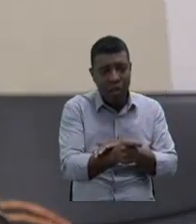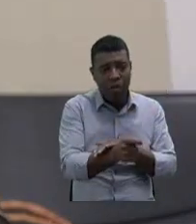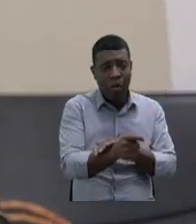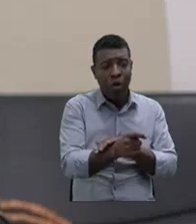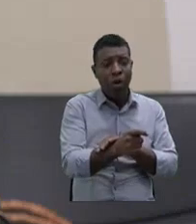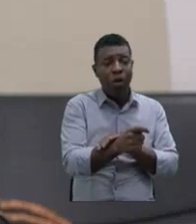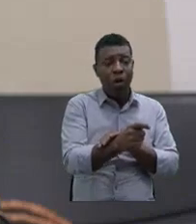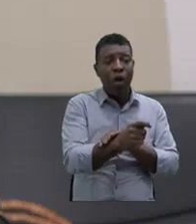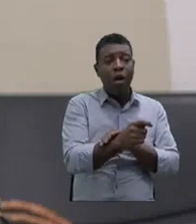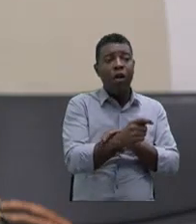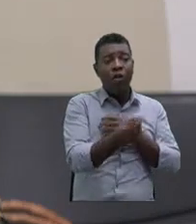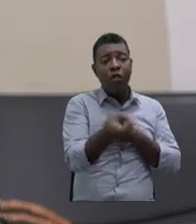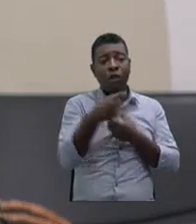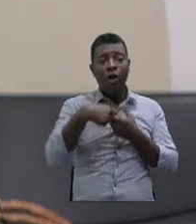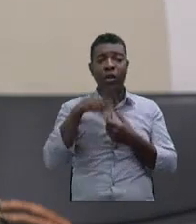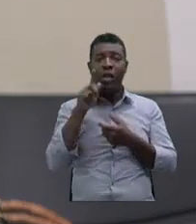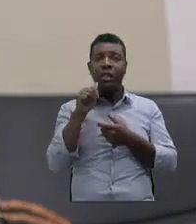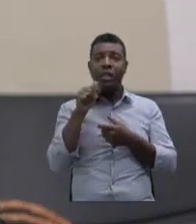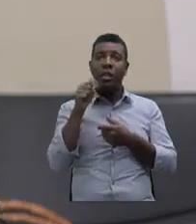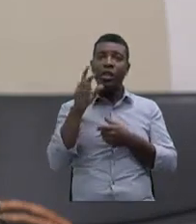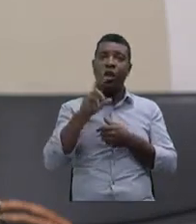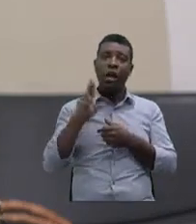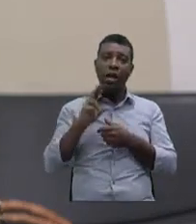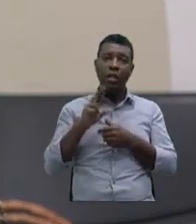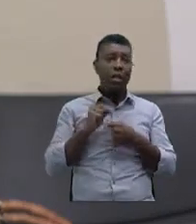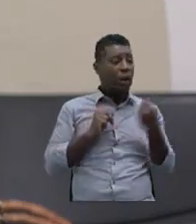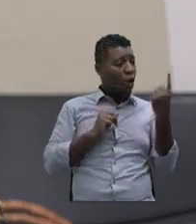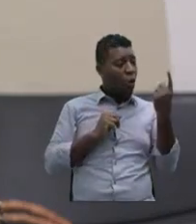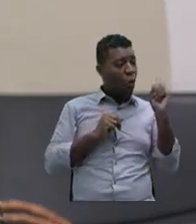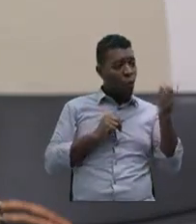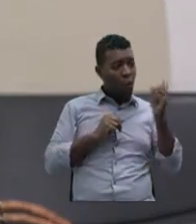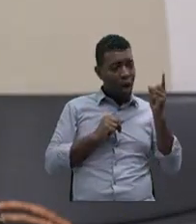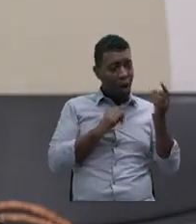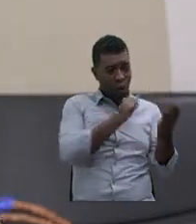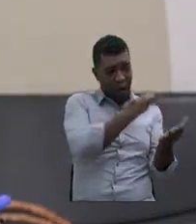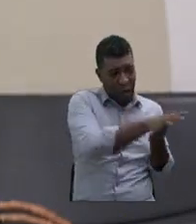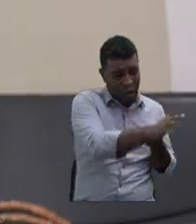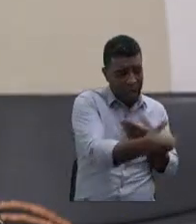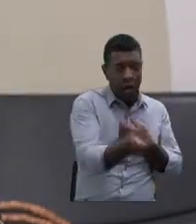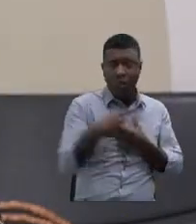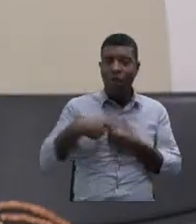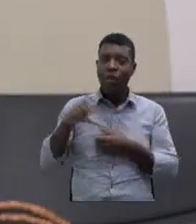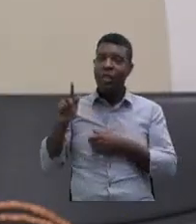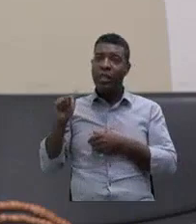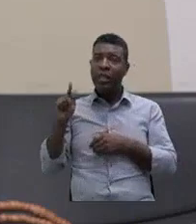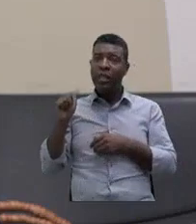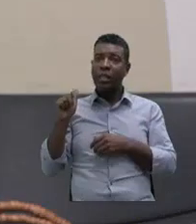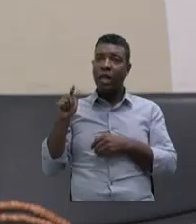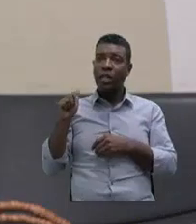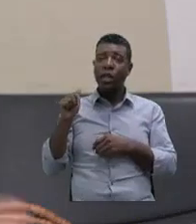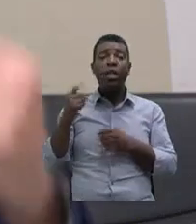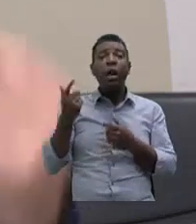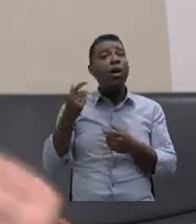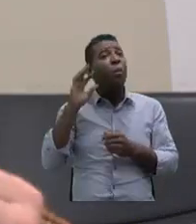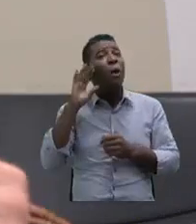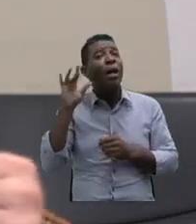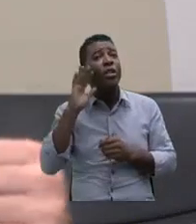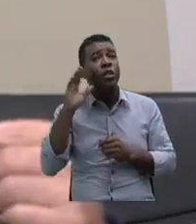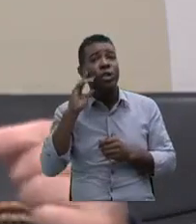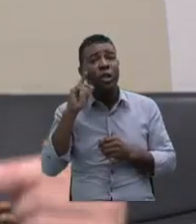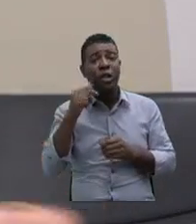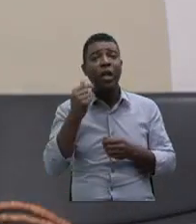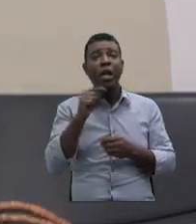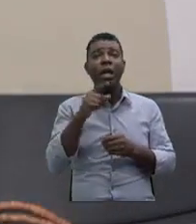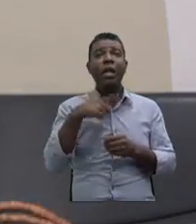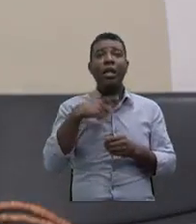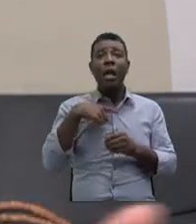R$17. Um real, R$17. Vocês imaginam o retorno que tem de geração de emprego e renda, e lá você ainda tem